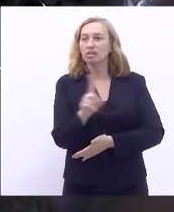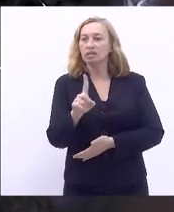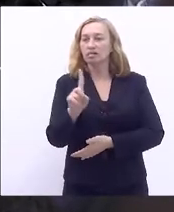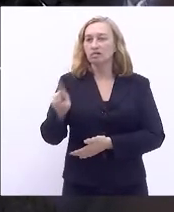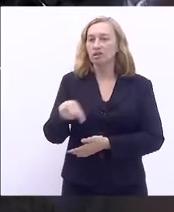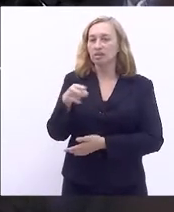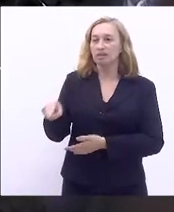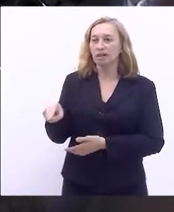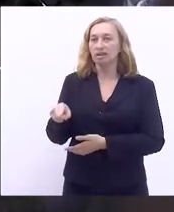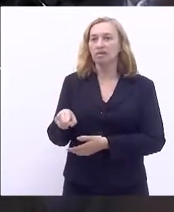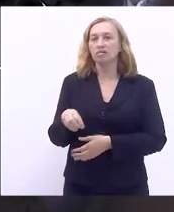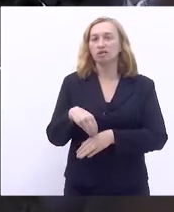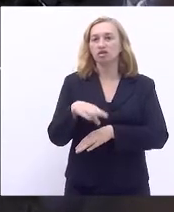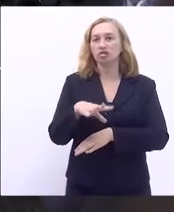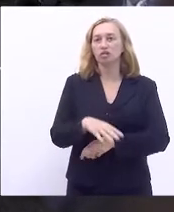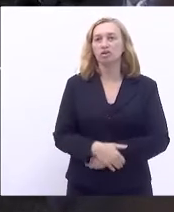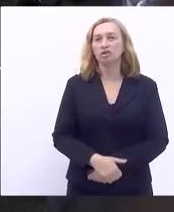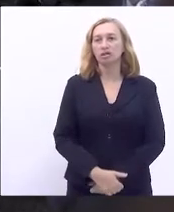rejeito o destaque.